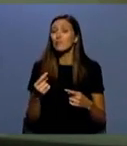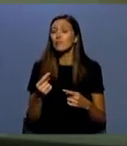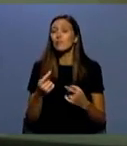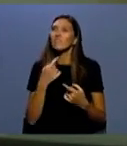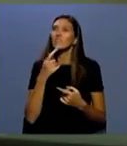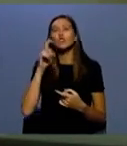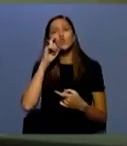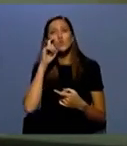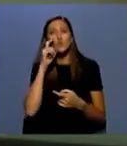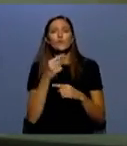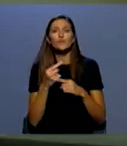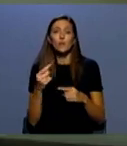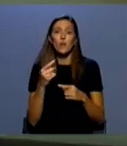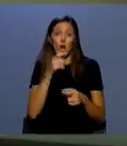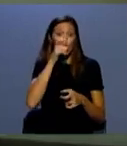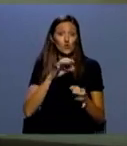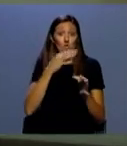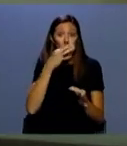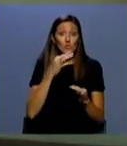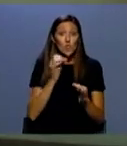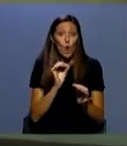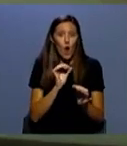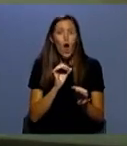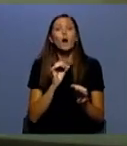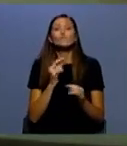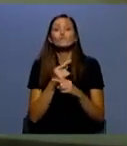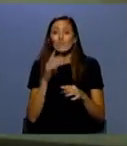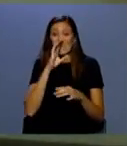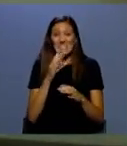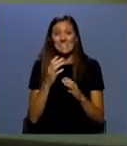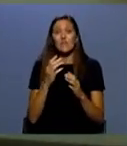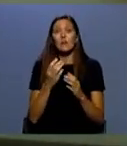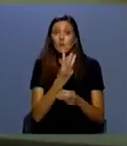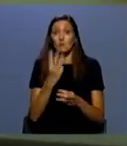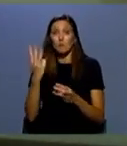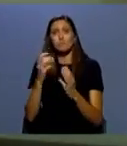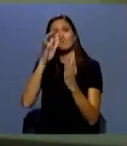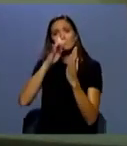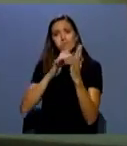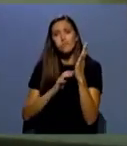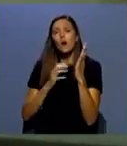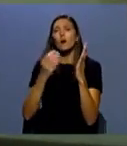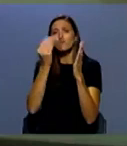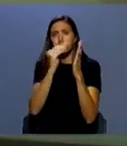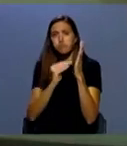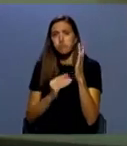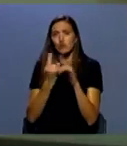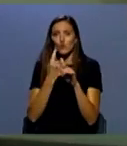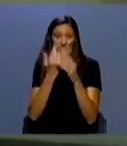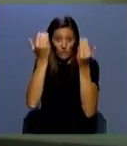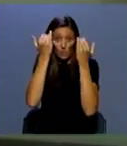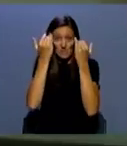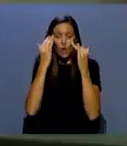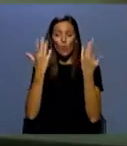mais segura mesmo aos sem teste? Porque se preencherem no MySafe Azores, os dados já estão todos integrados e